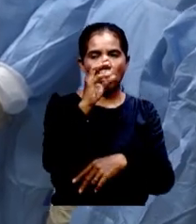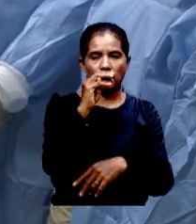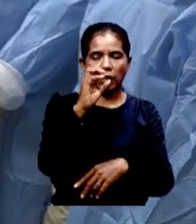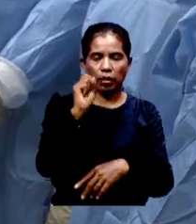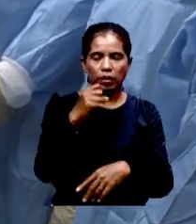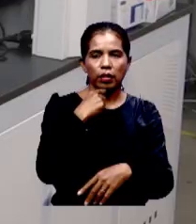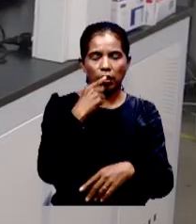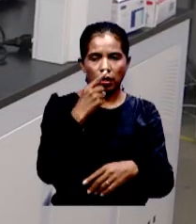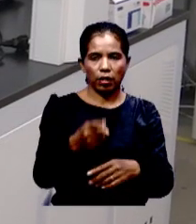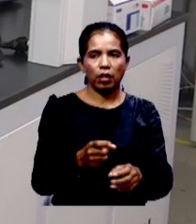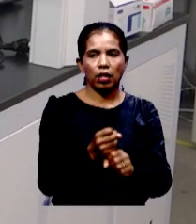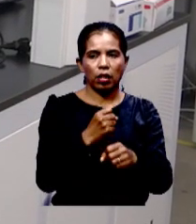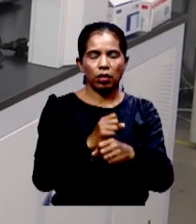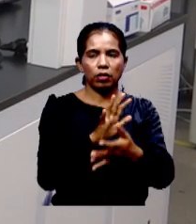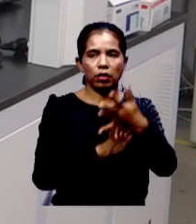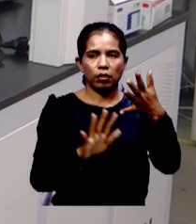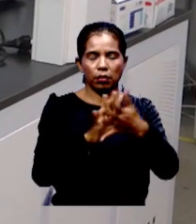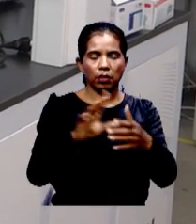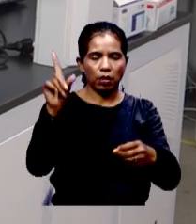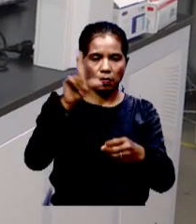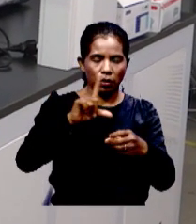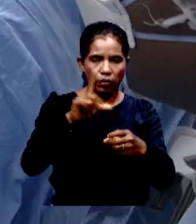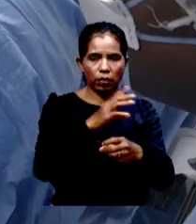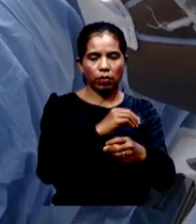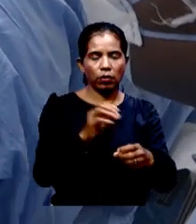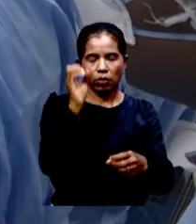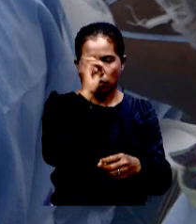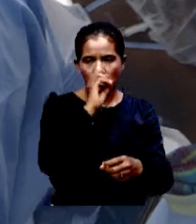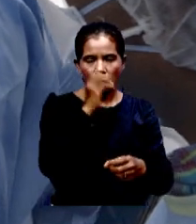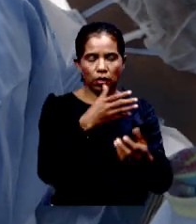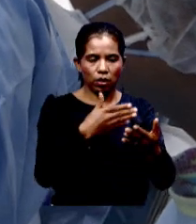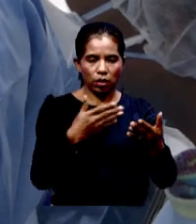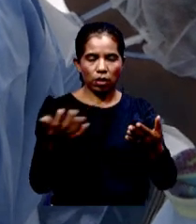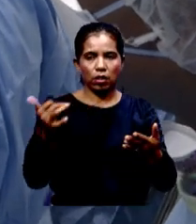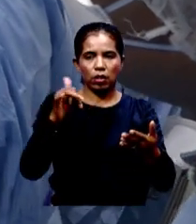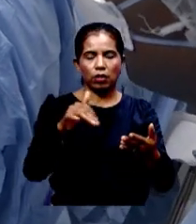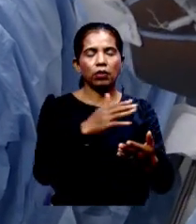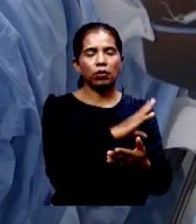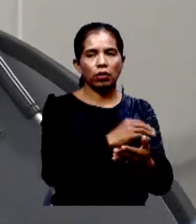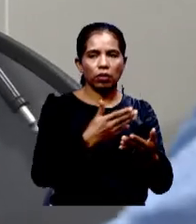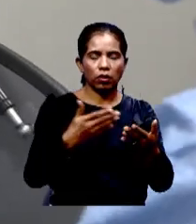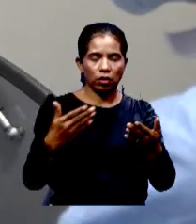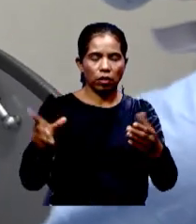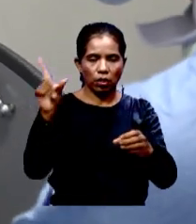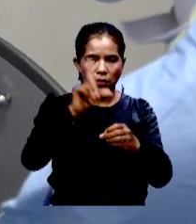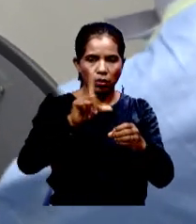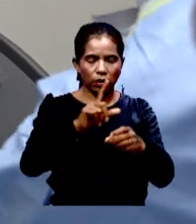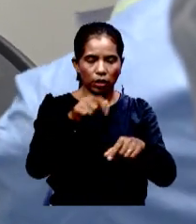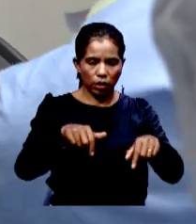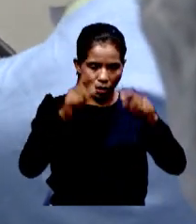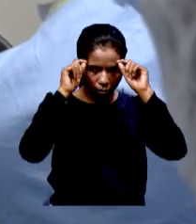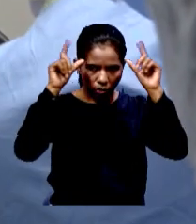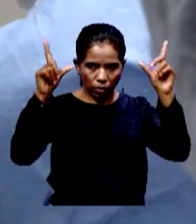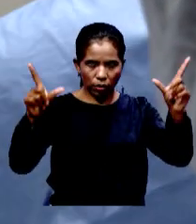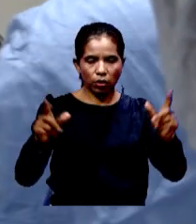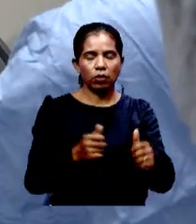Hateten, foi em halo inauguração do laboratório né, onde observa facilidade no equipamento laboratório nian e Timor-Leste,